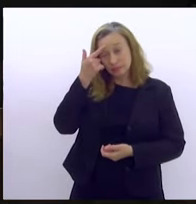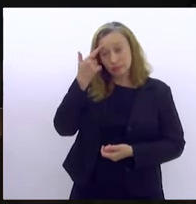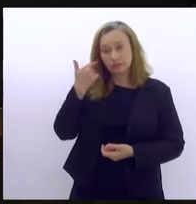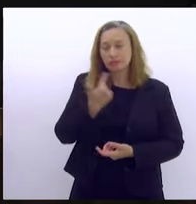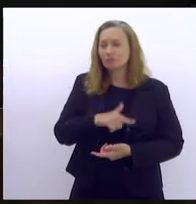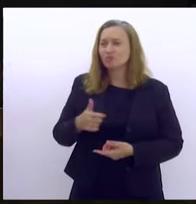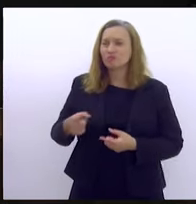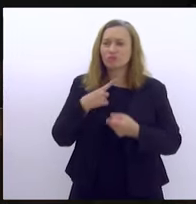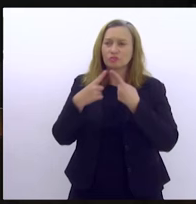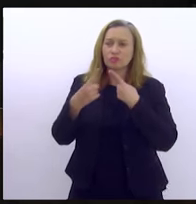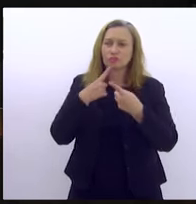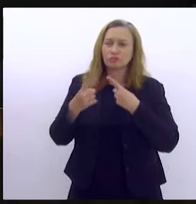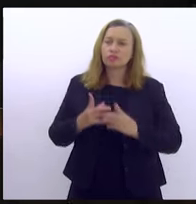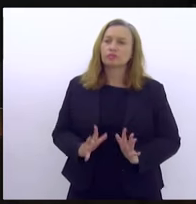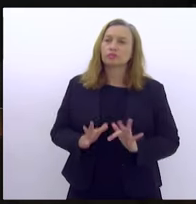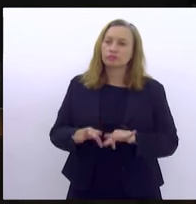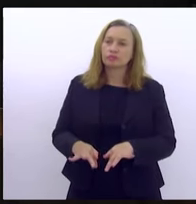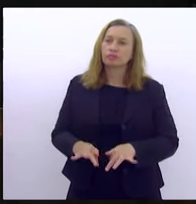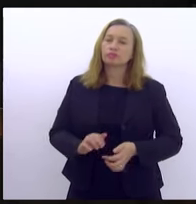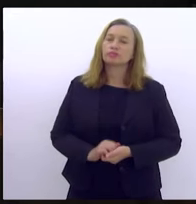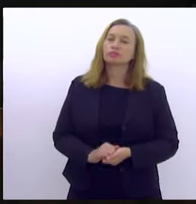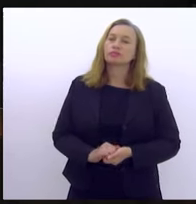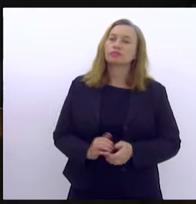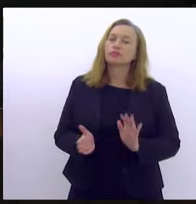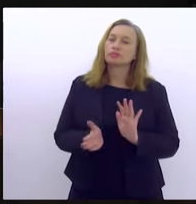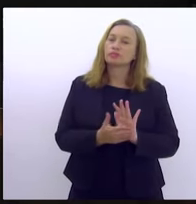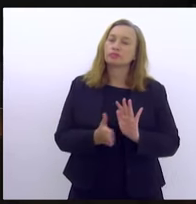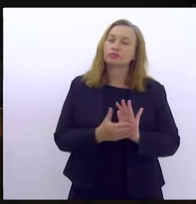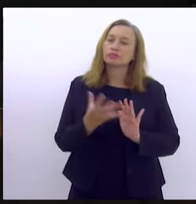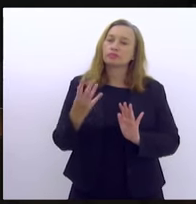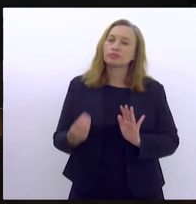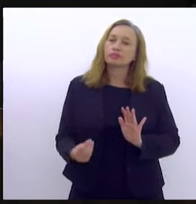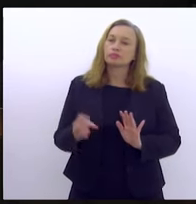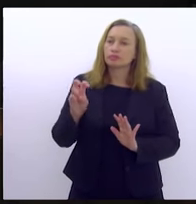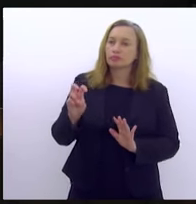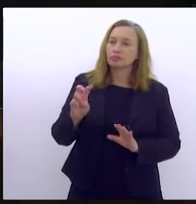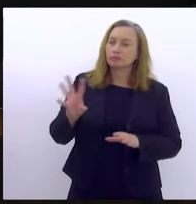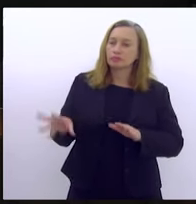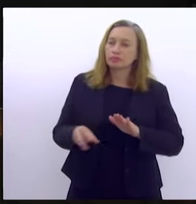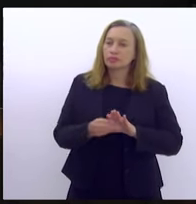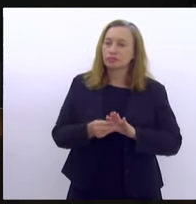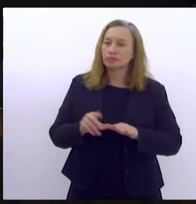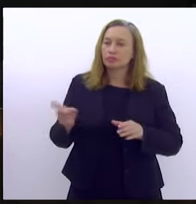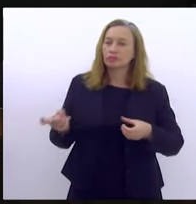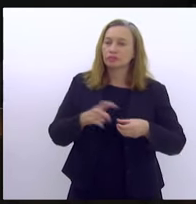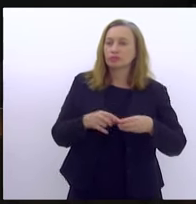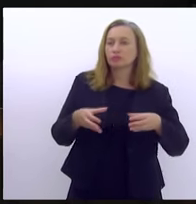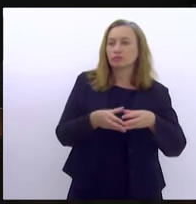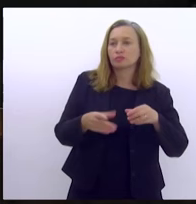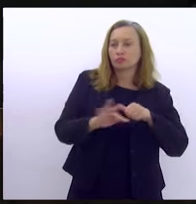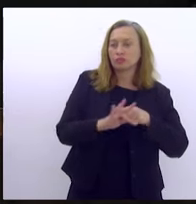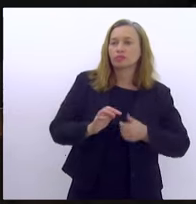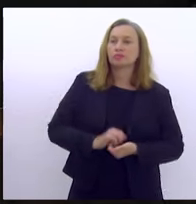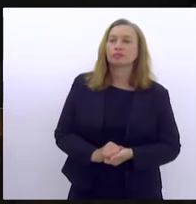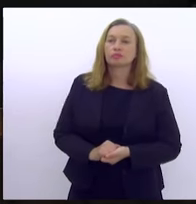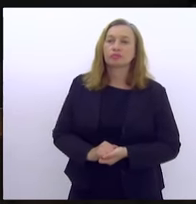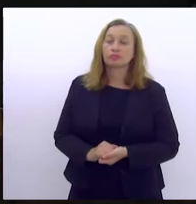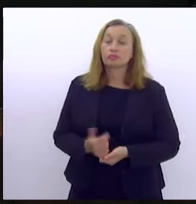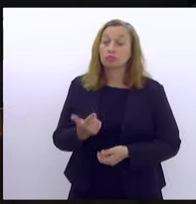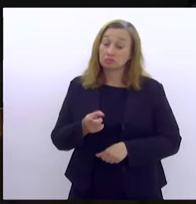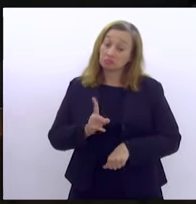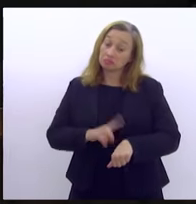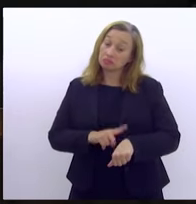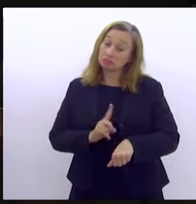Não havendo mais que queira discutir, encerrada a discussão, a proposta recebeu 5 emendas e retorna às comissões. Como o